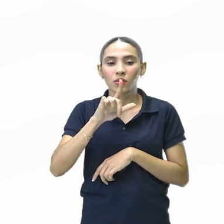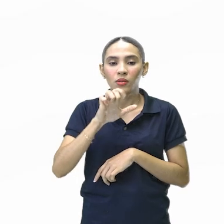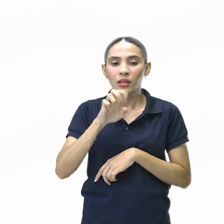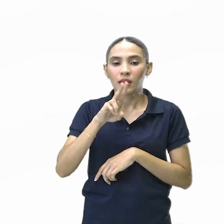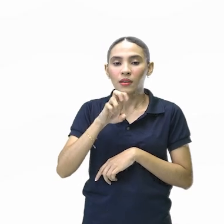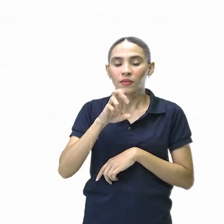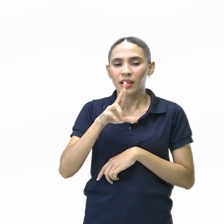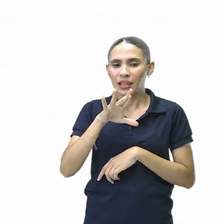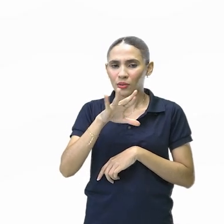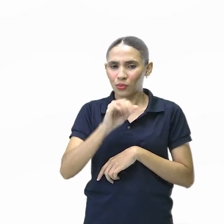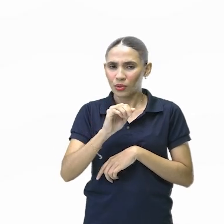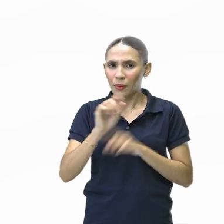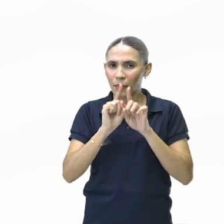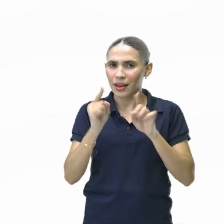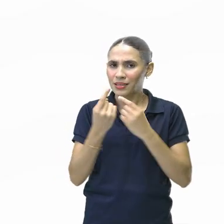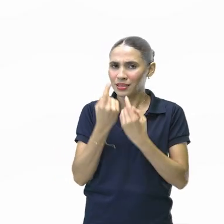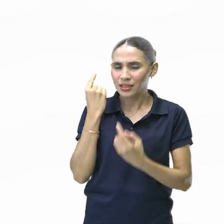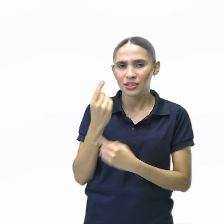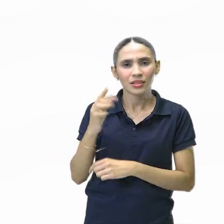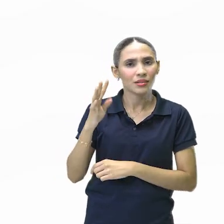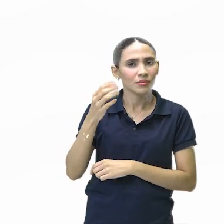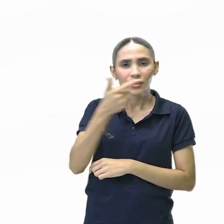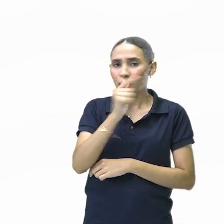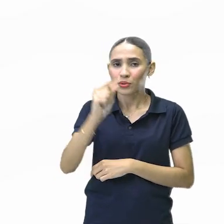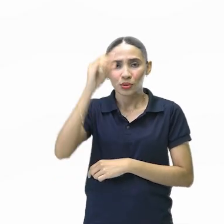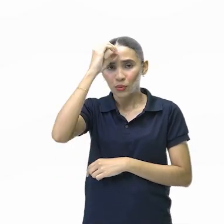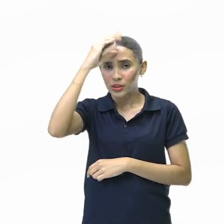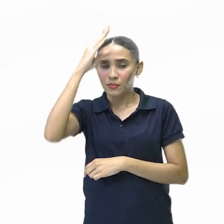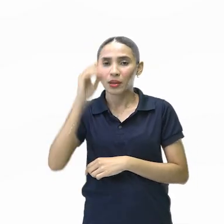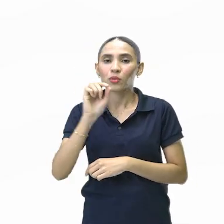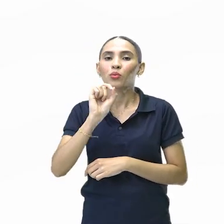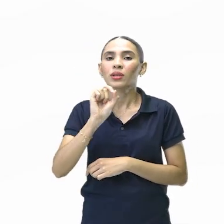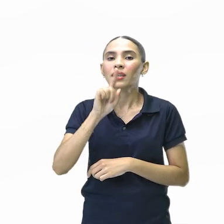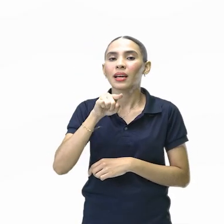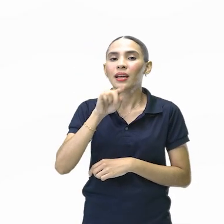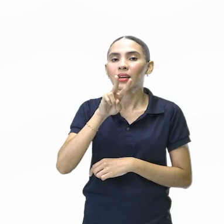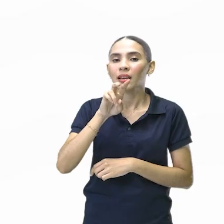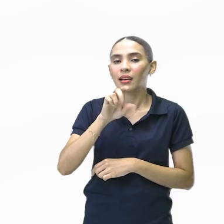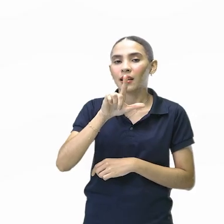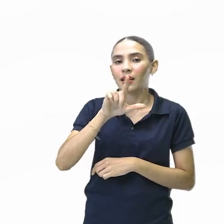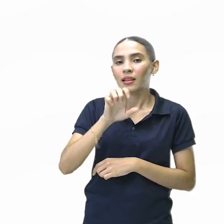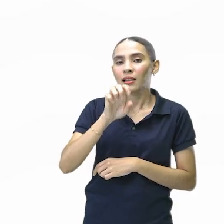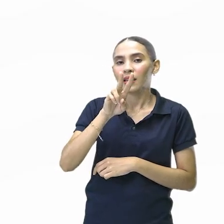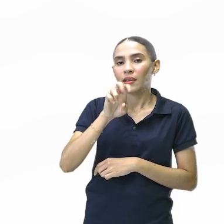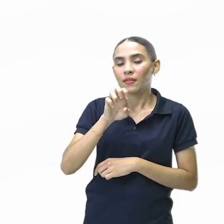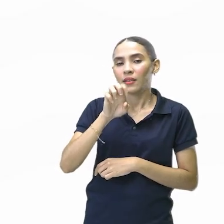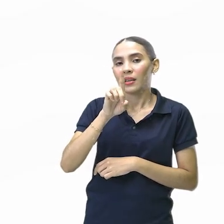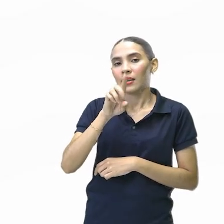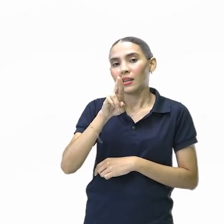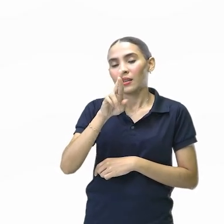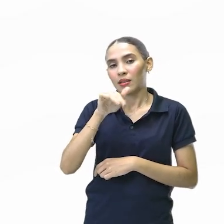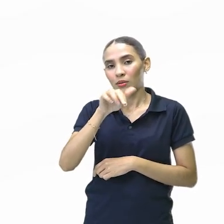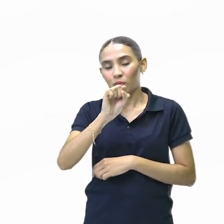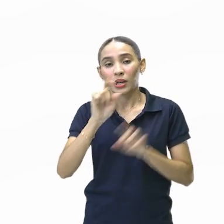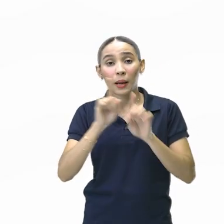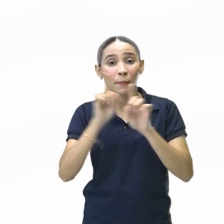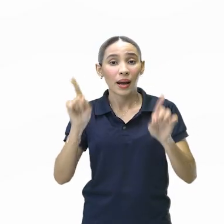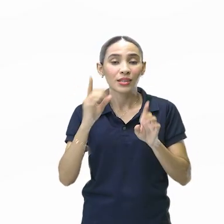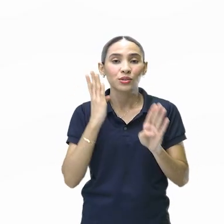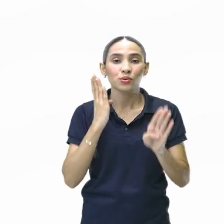as leveduras, né, mas eles descobriram esse produto natural, né, através, como eu falei para vocês,